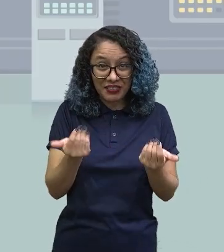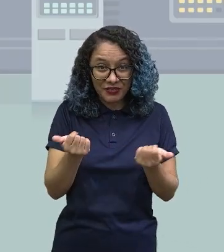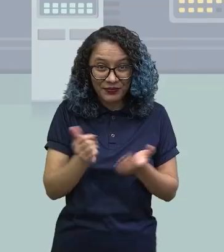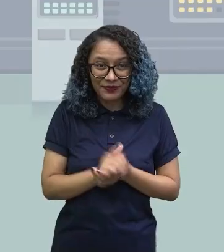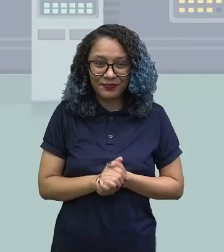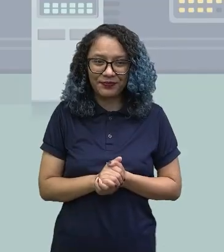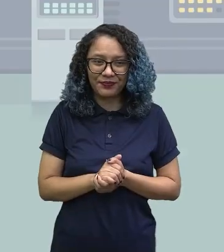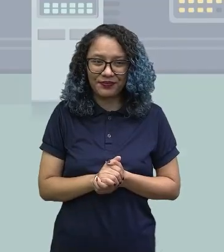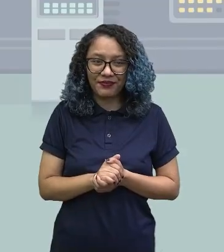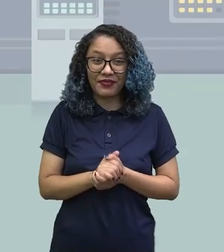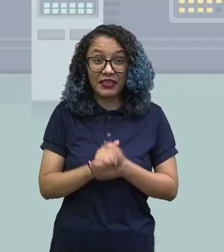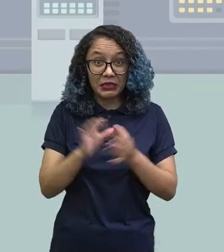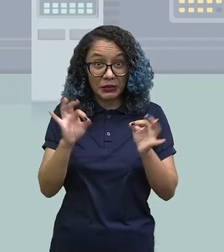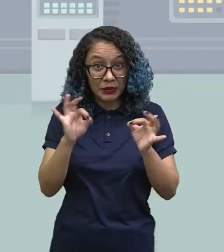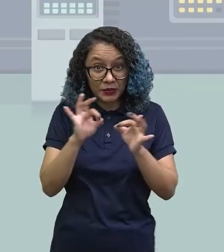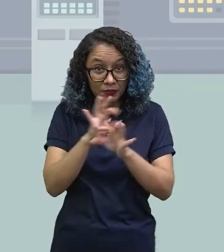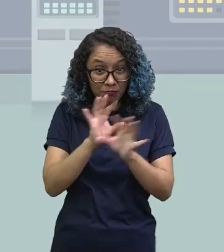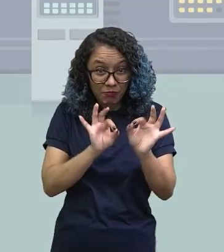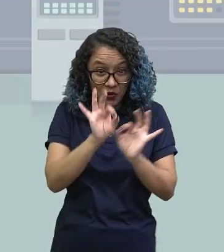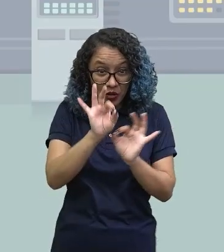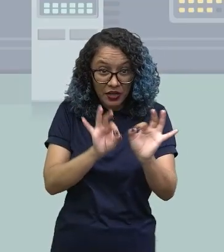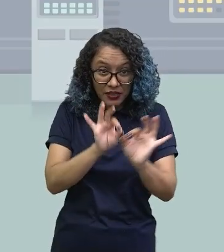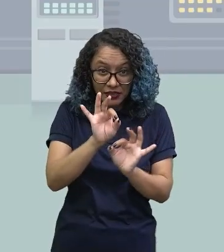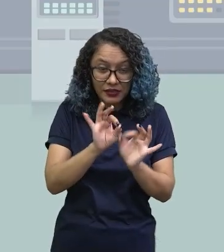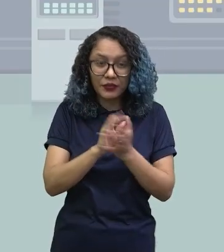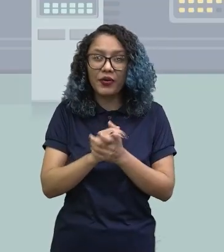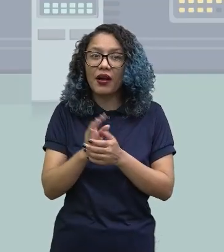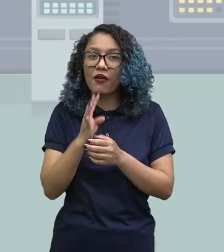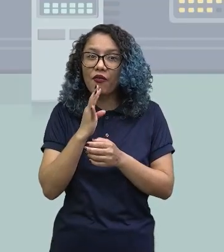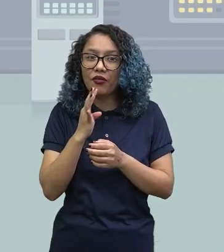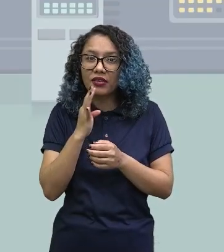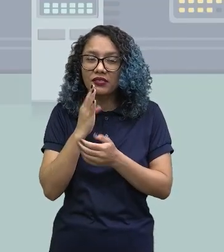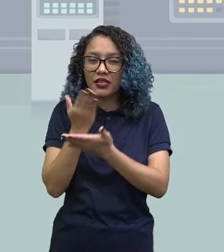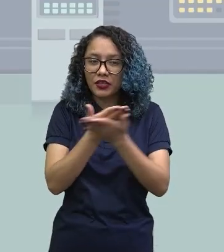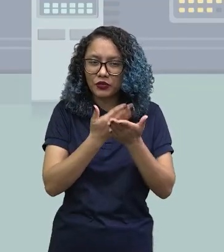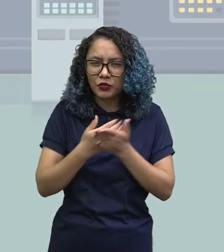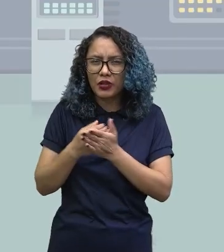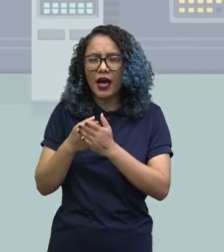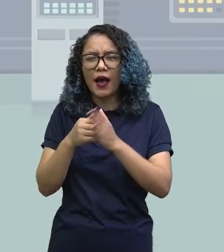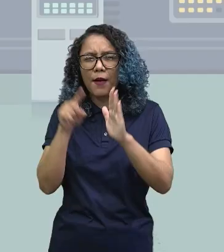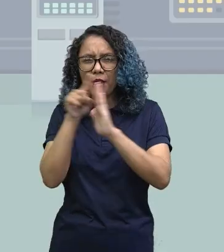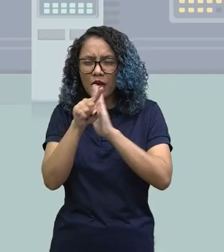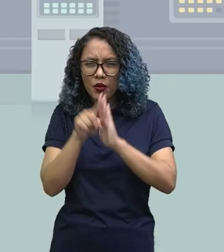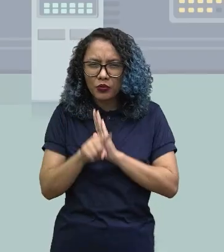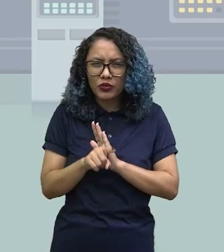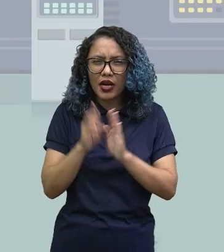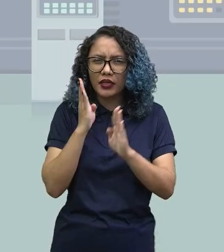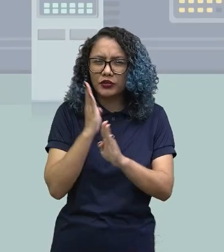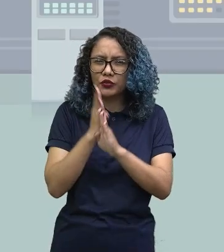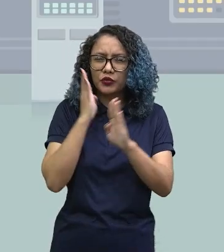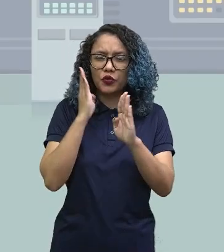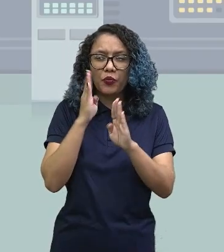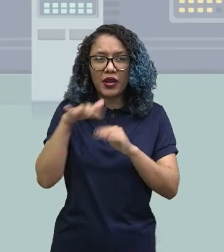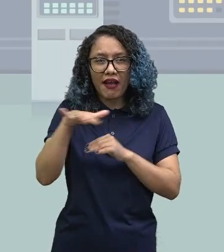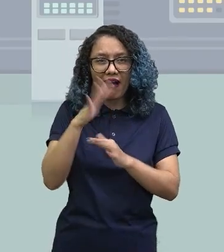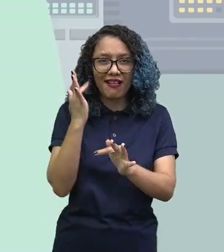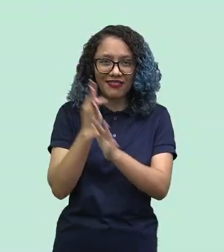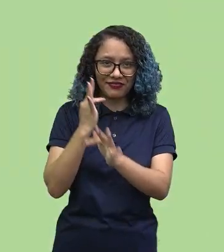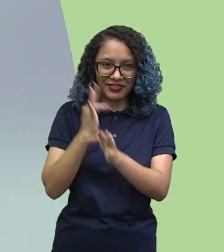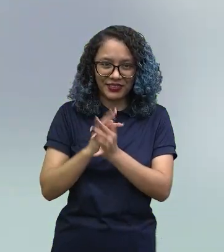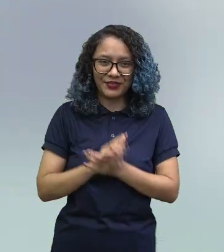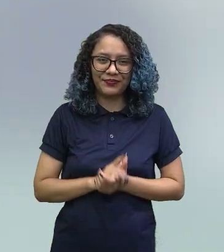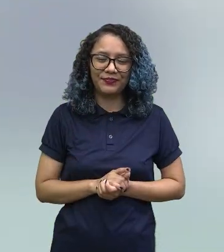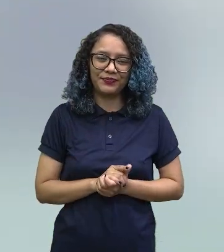jornada? Prepare-se para explorar, questionar e descobrir o incrível mundo da